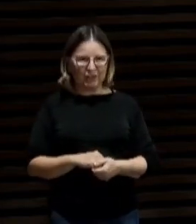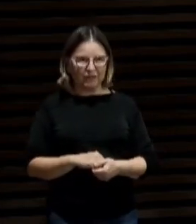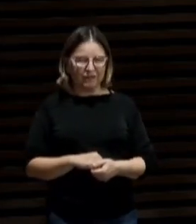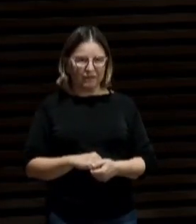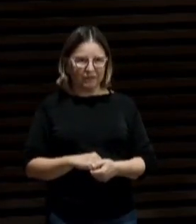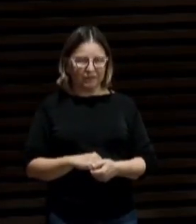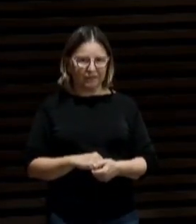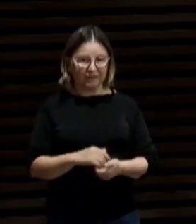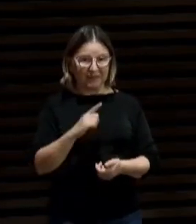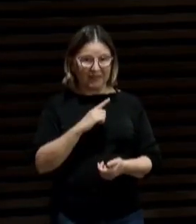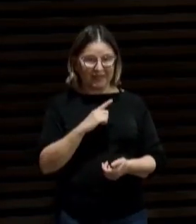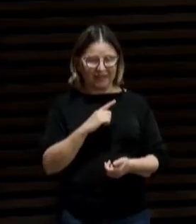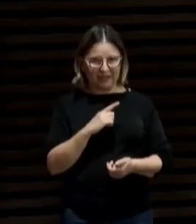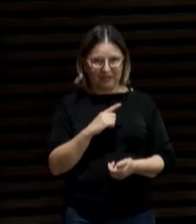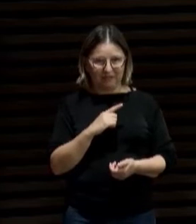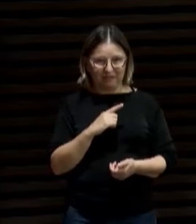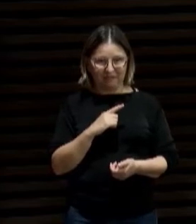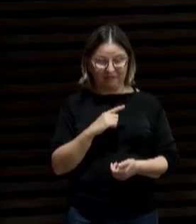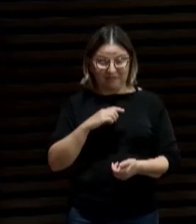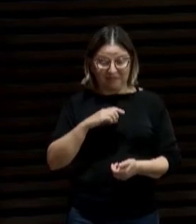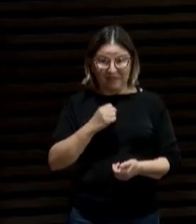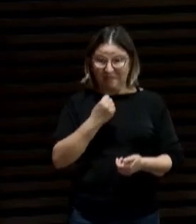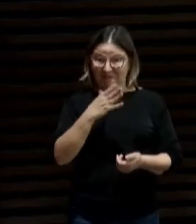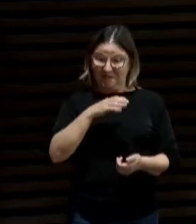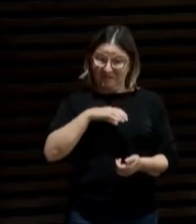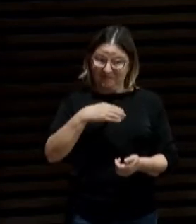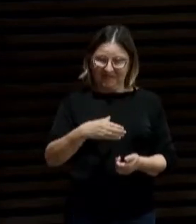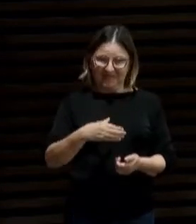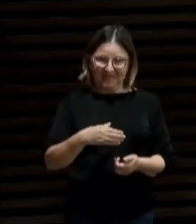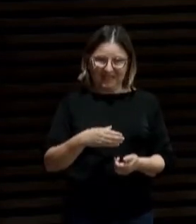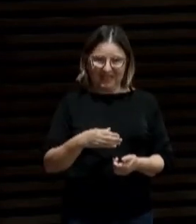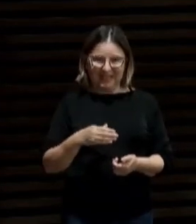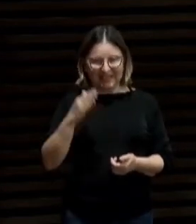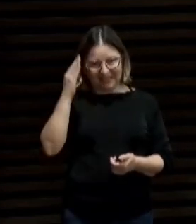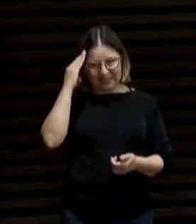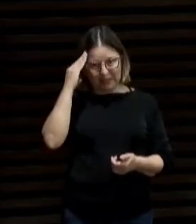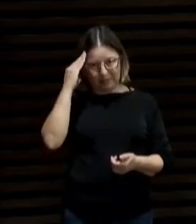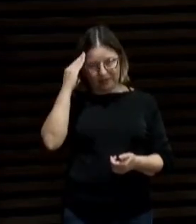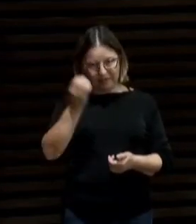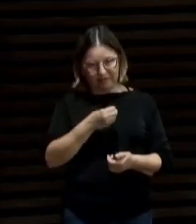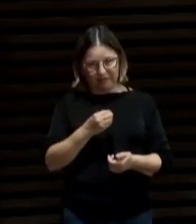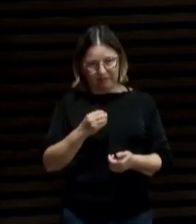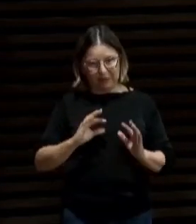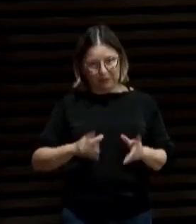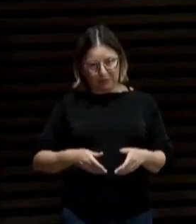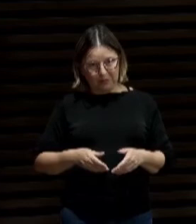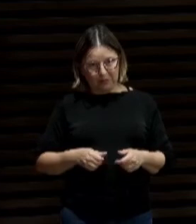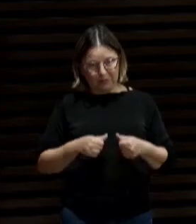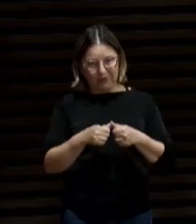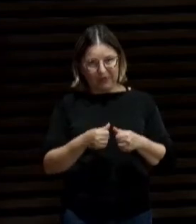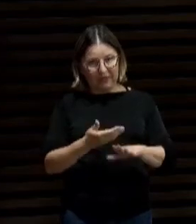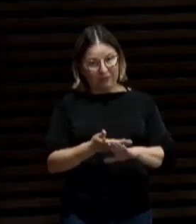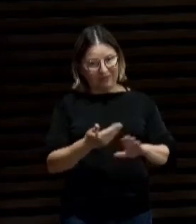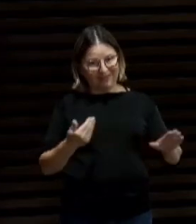Temos, portanto, sempre bom ânimo, sabendo que, enquanto no corpo, estamos ausentes do Senhor.